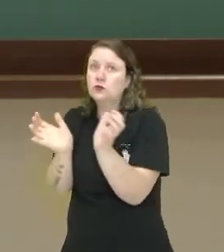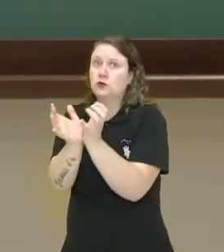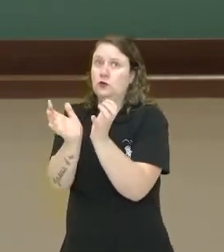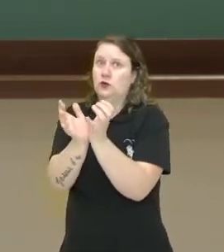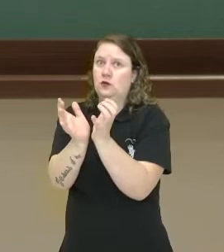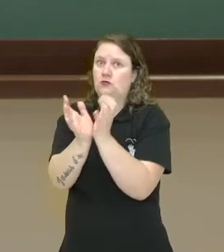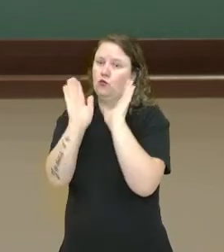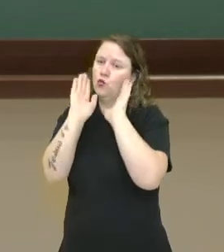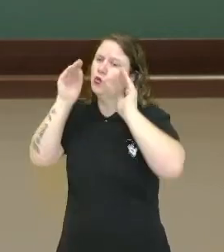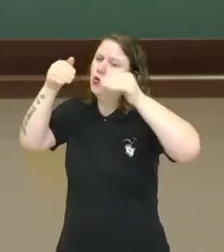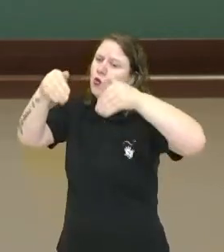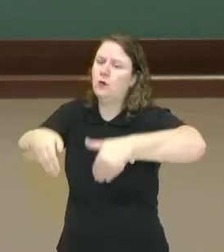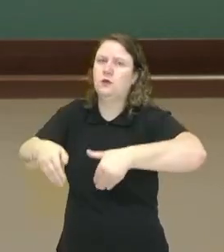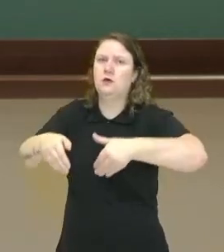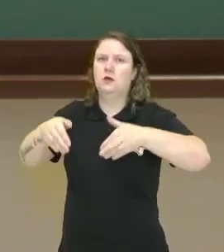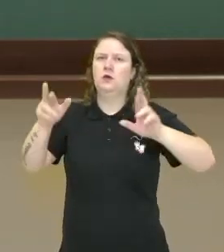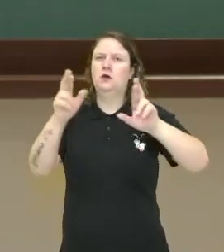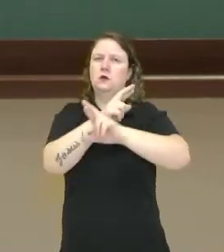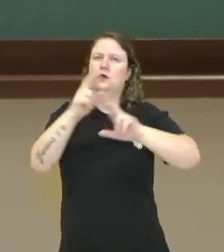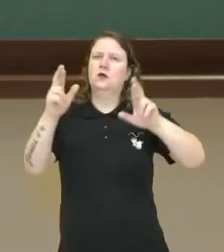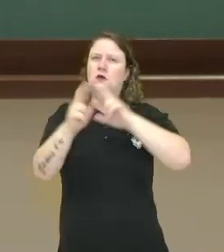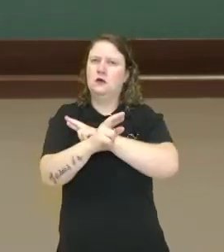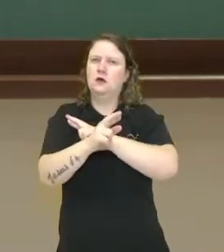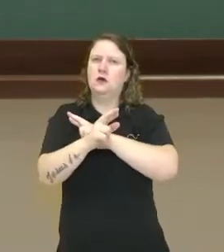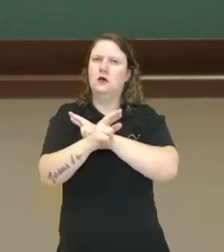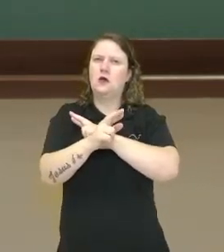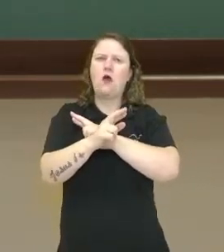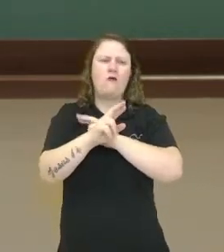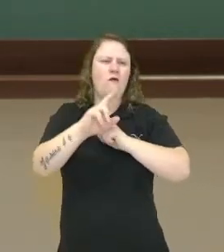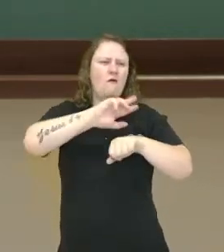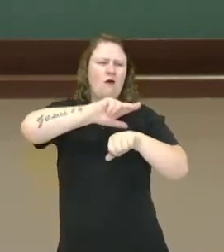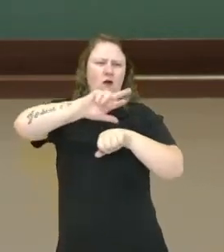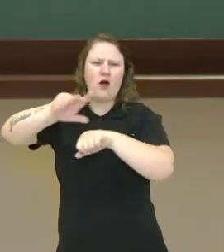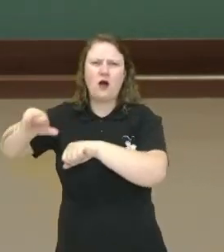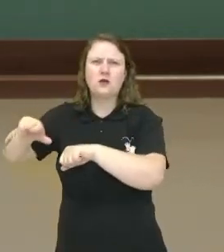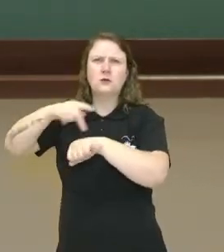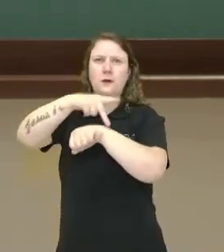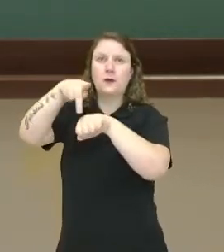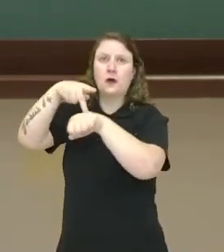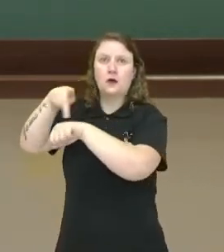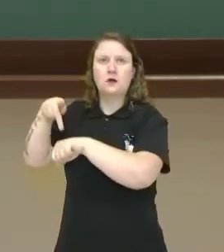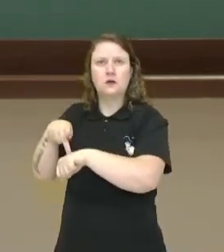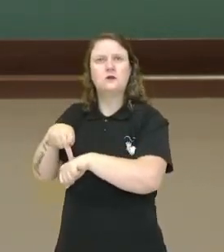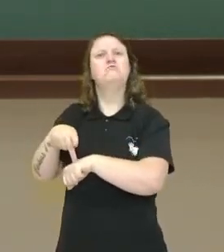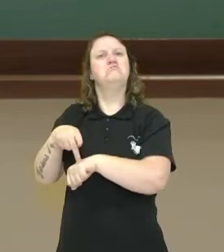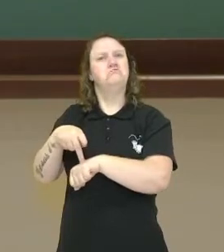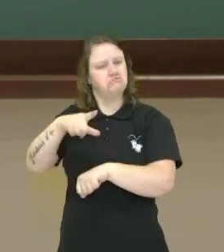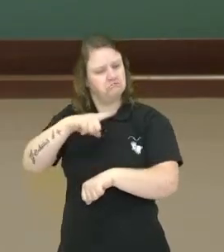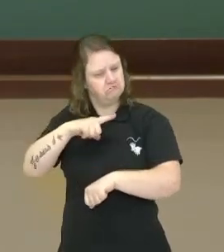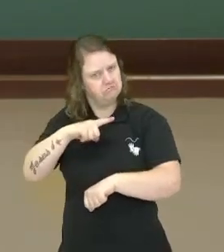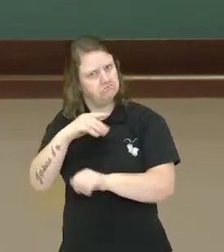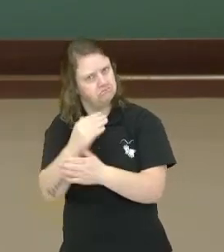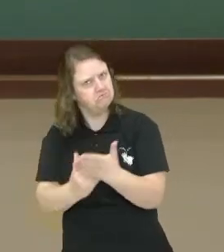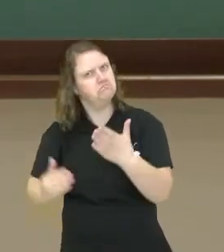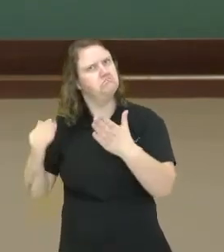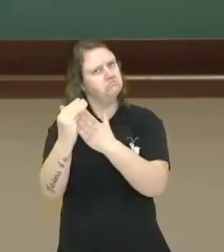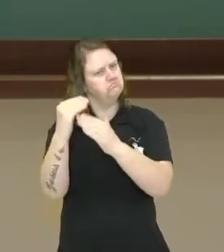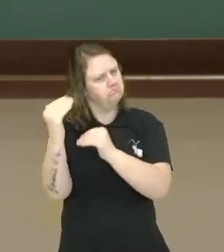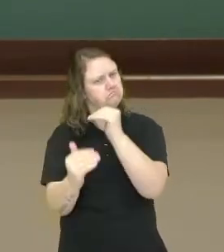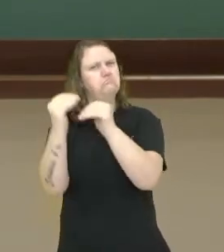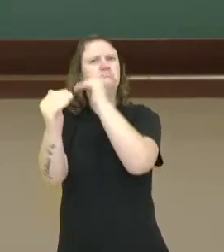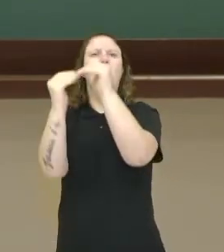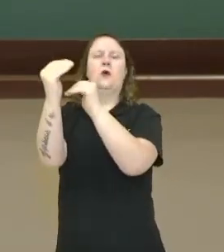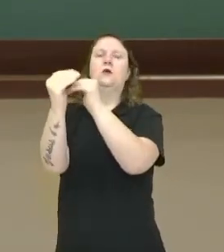grupo específico relacionado a essa ideia das potências emergentes. Nós falamos sobre ele, eu ainda citei alguns exemplos ali